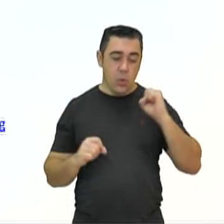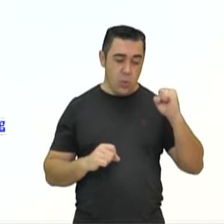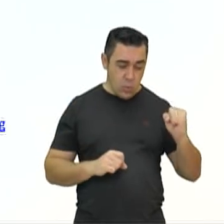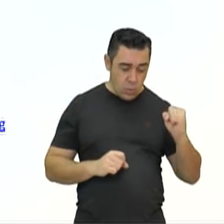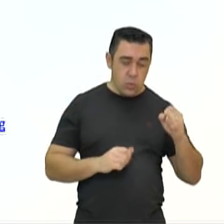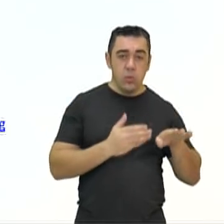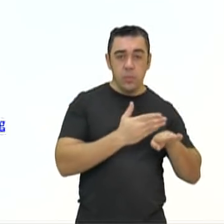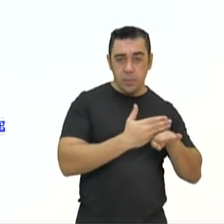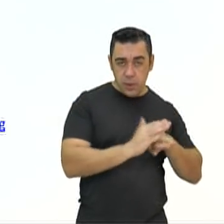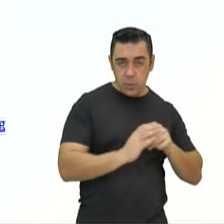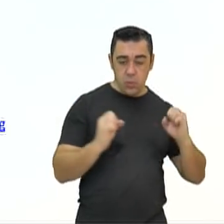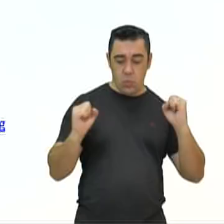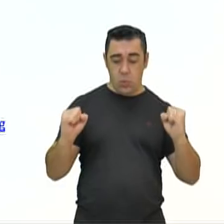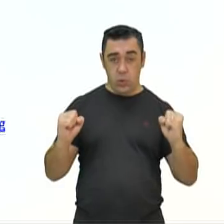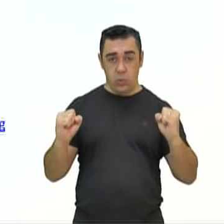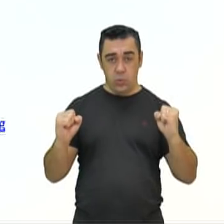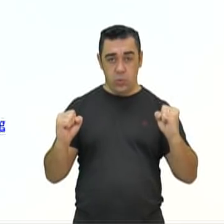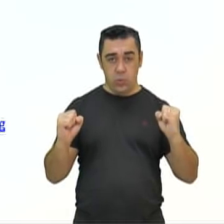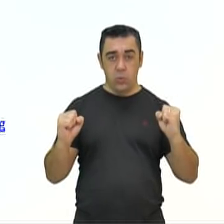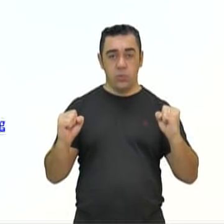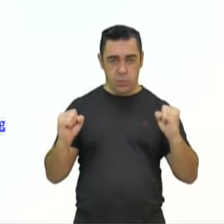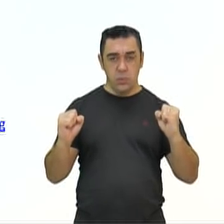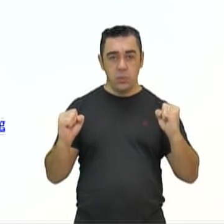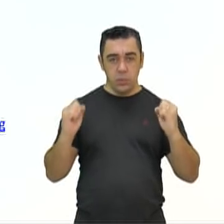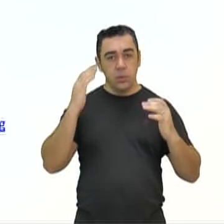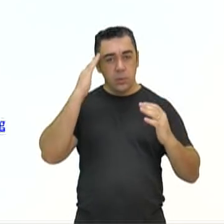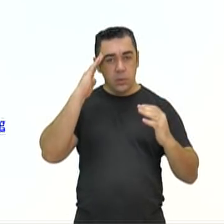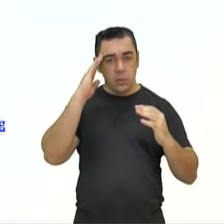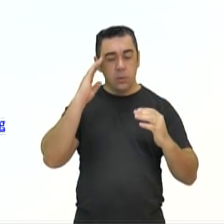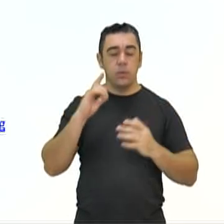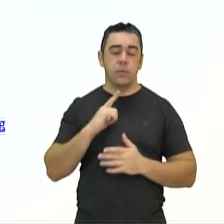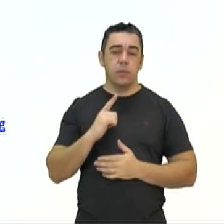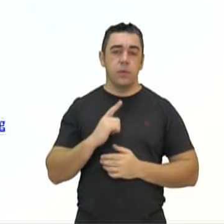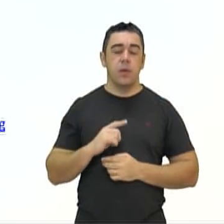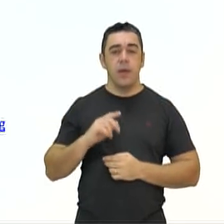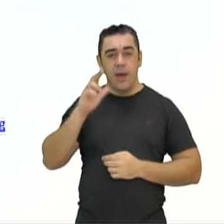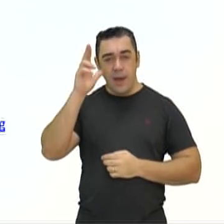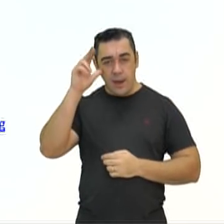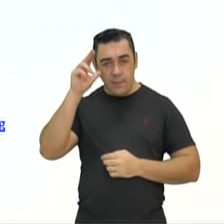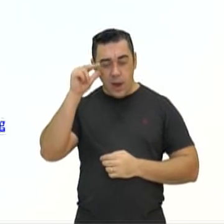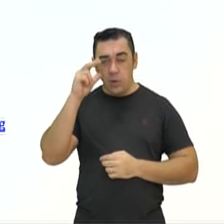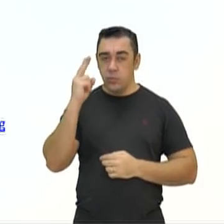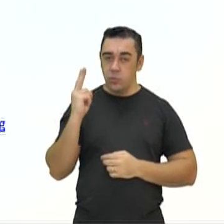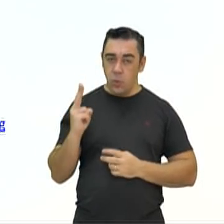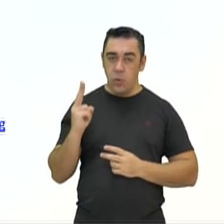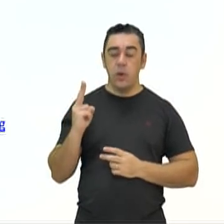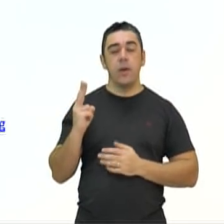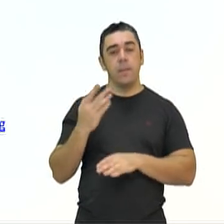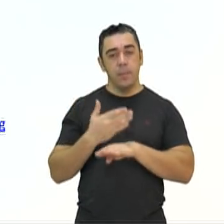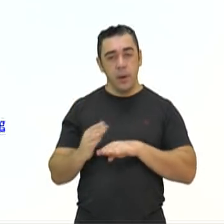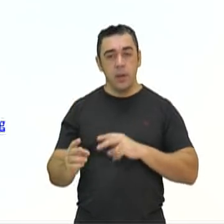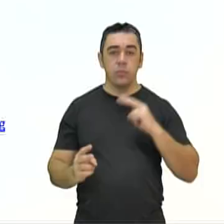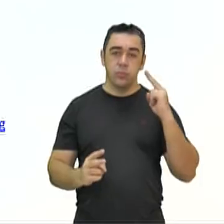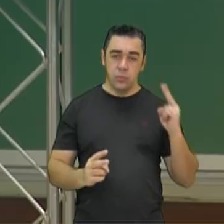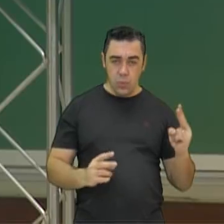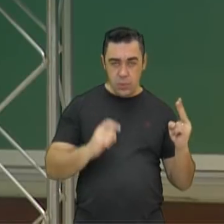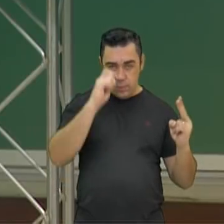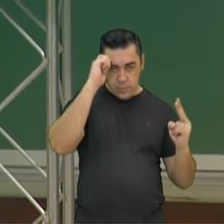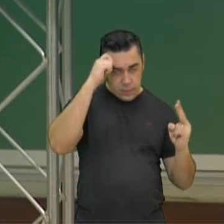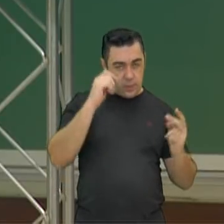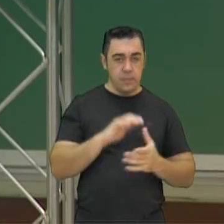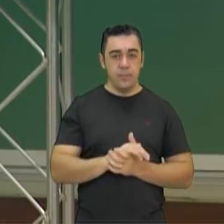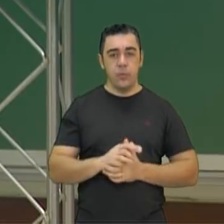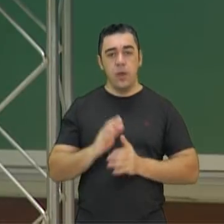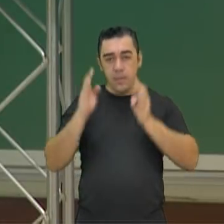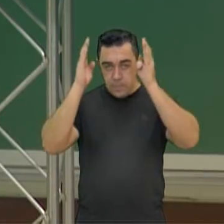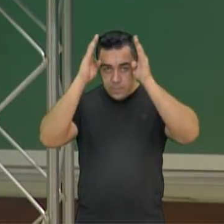brancos, 8 peões pretos, 2 cavalos brancos, 2 pretos, 2 bispos brancos, 2